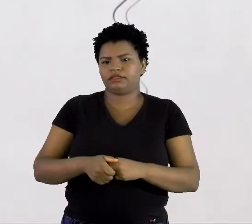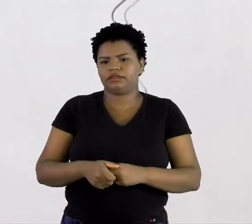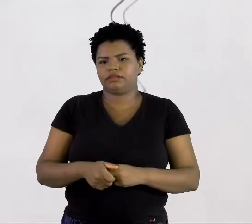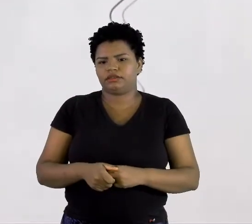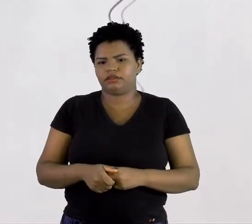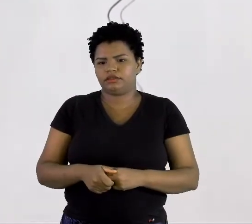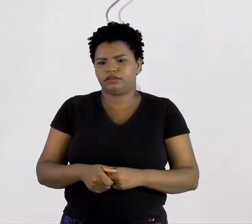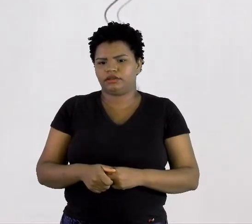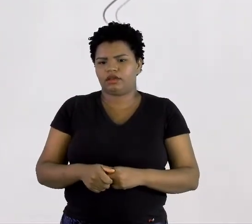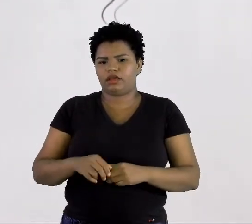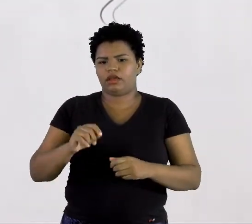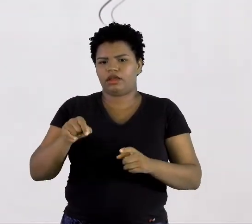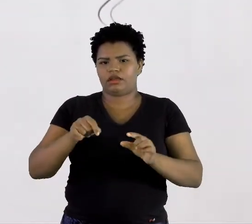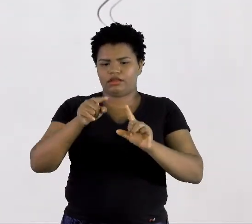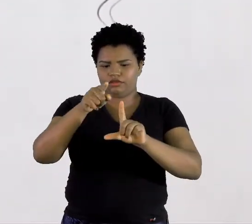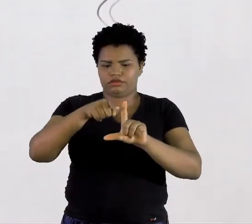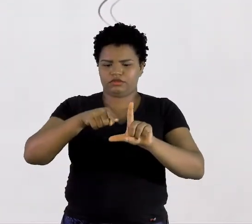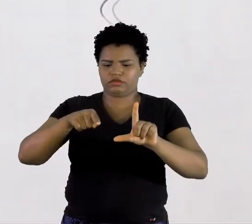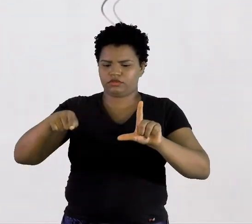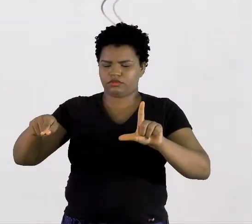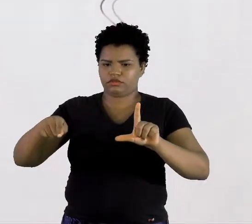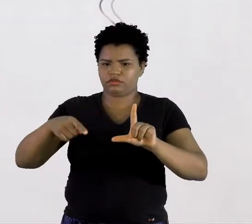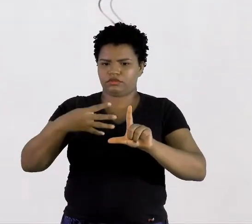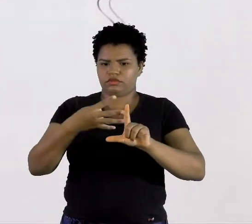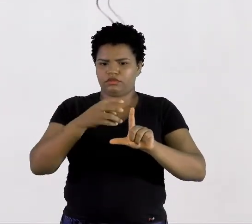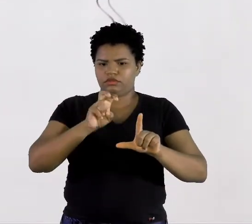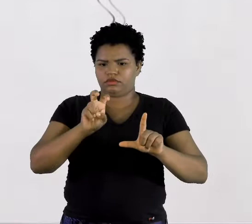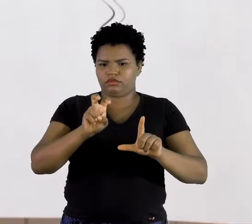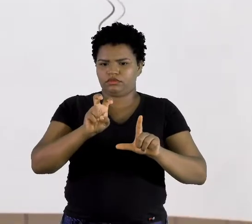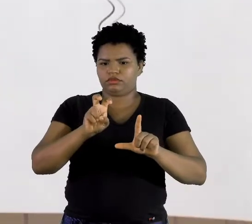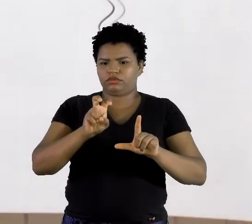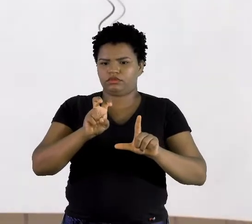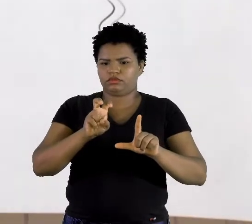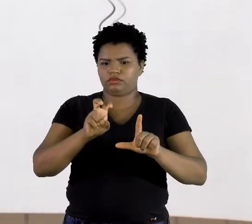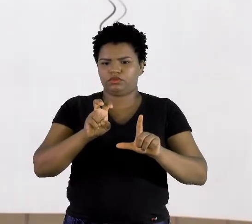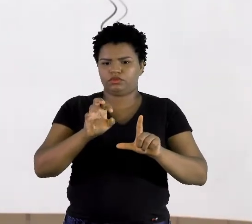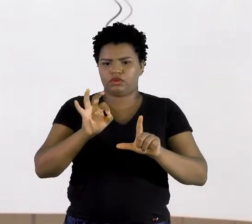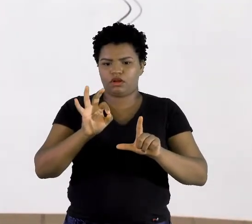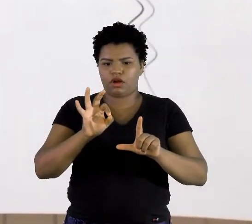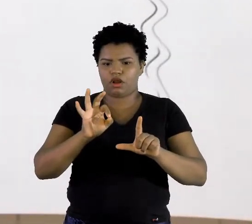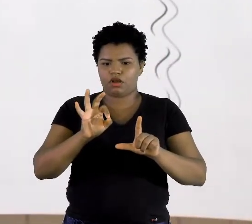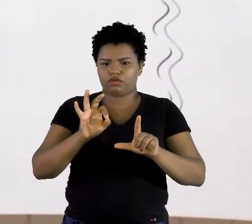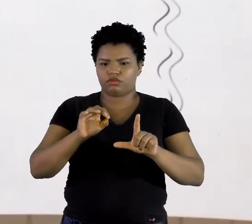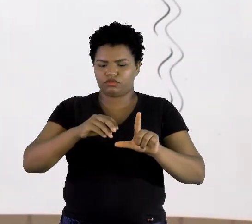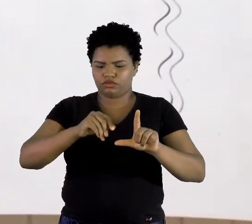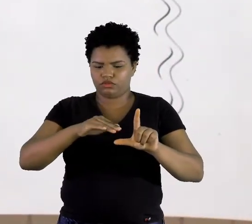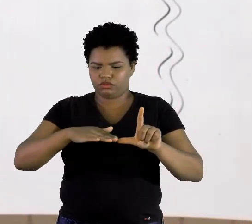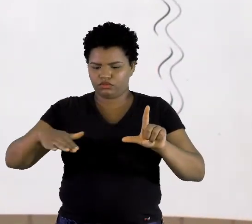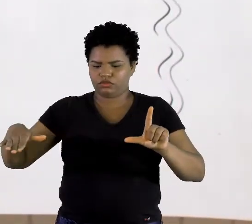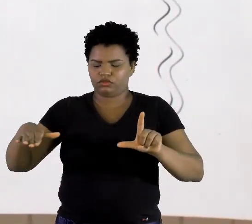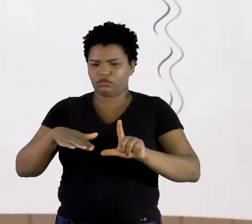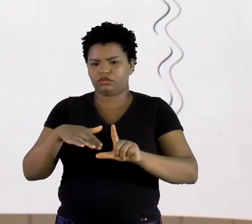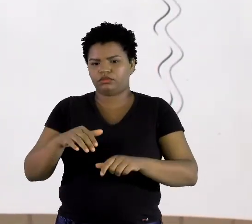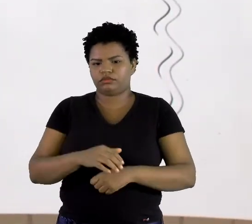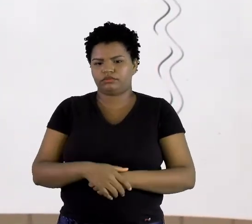esticado que forma um ângulo de 45 graus com o solo. Então vou começar a entender isso aqui. O cidadão está soltando a